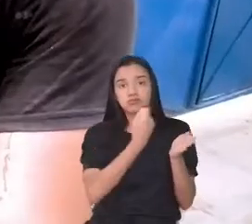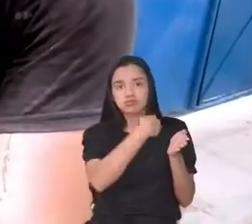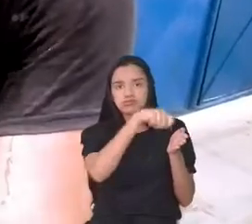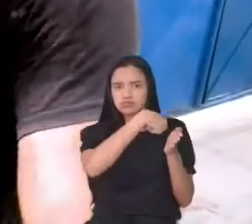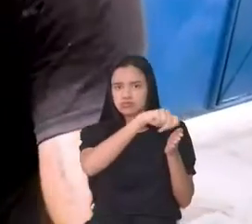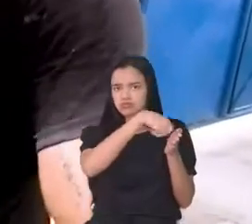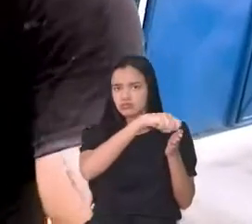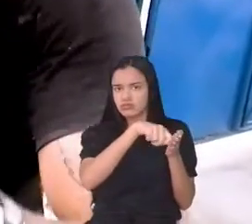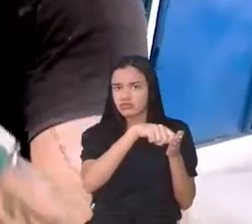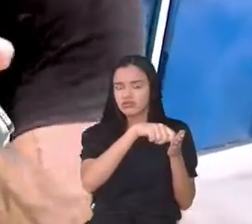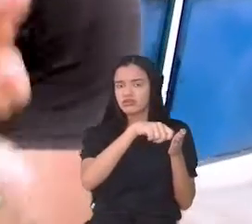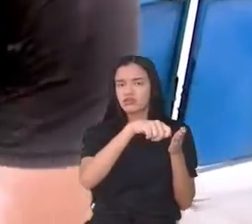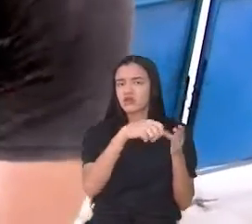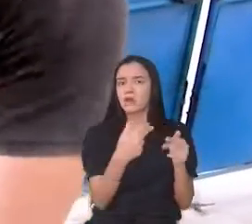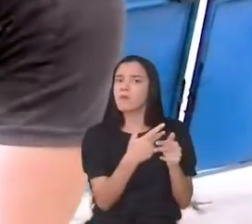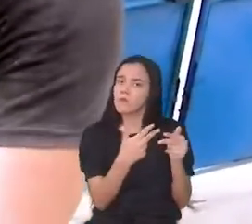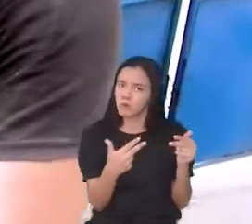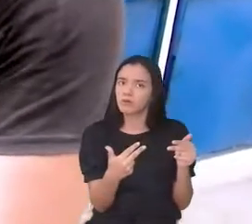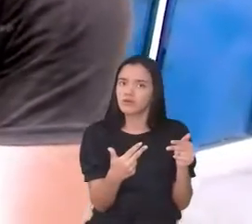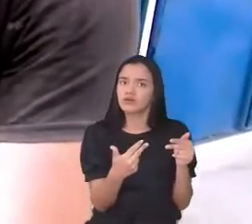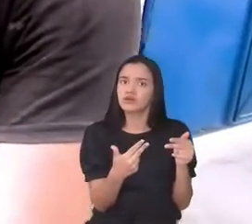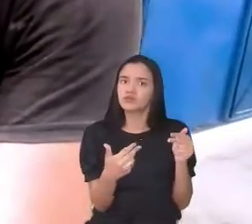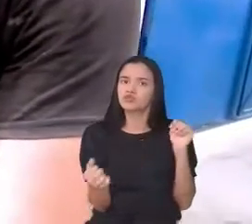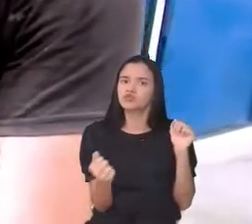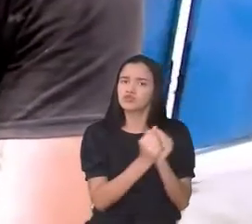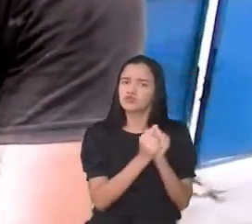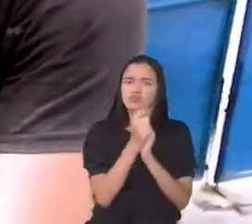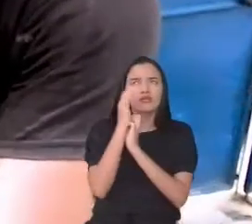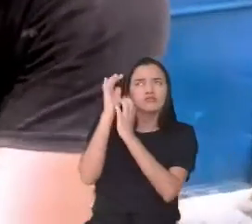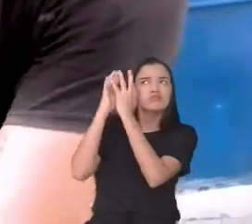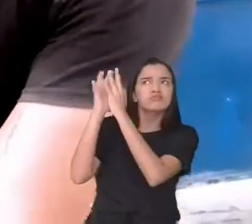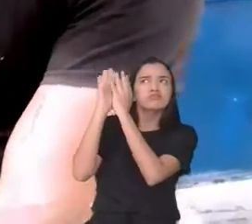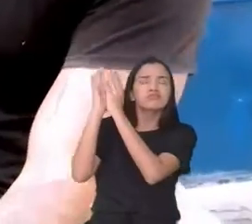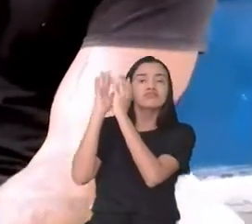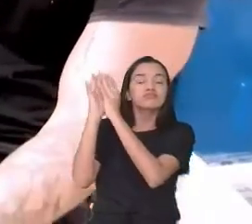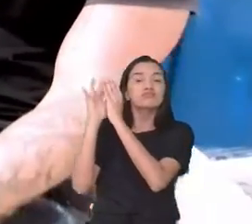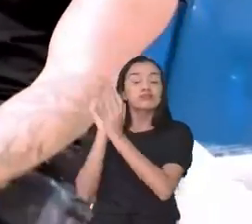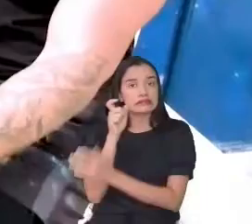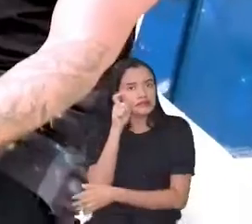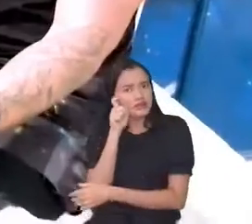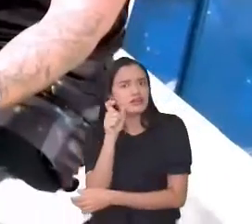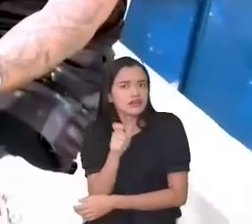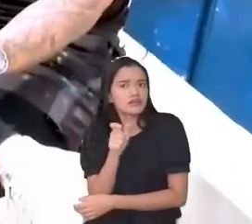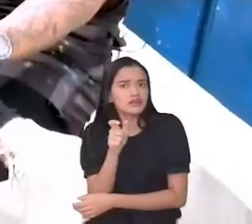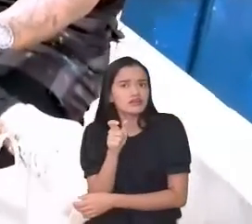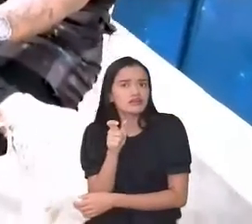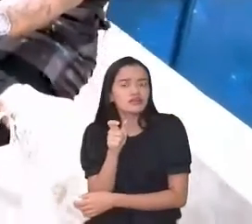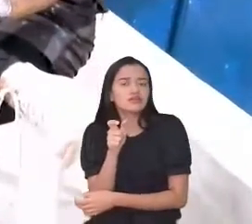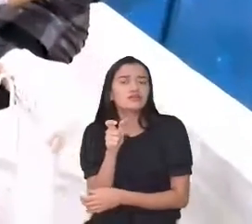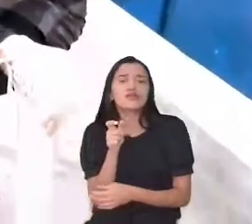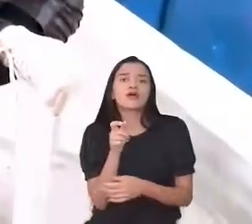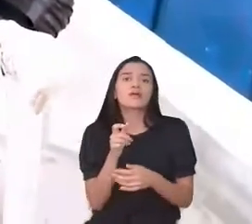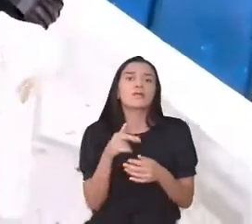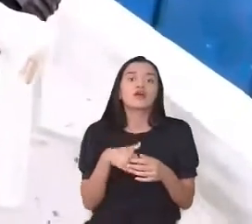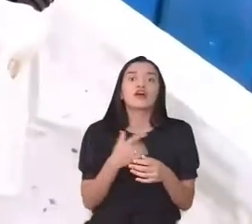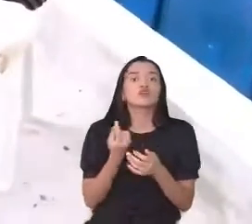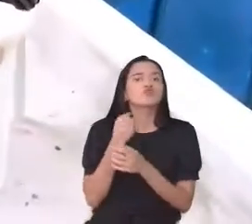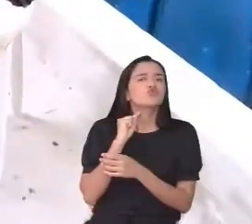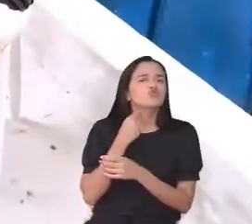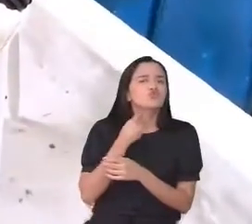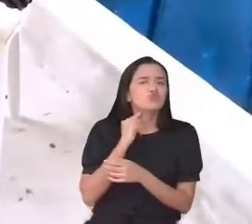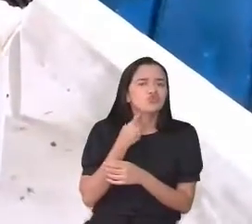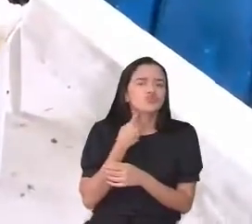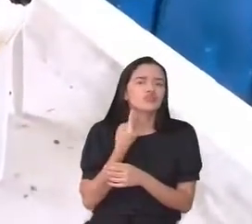Plante Amor, Colhe Bem ou alguma coisa que trouxesse junto essa reflexão. Interessantíssima essa parte da intervenção no lixo urbano,